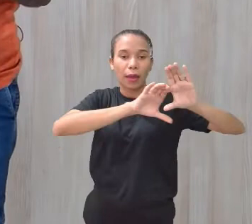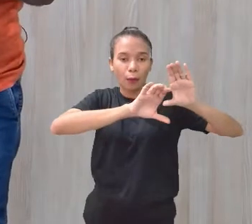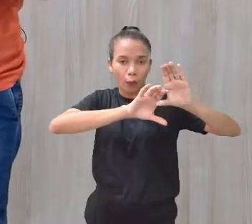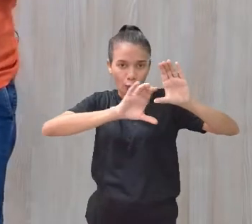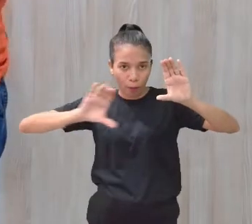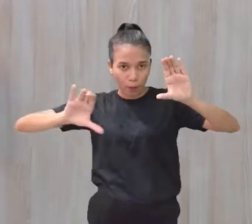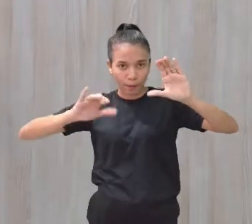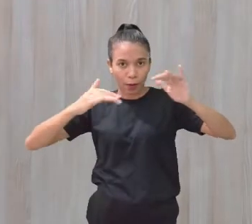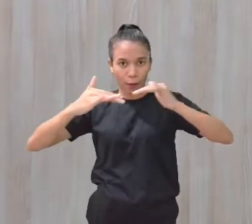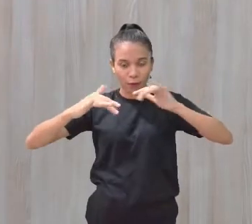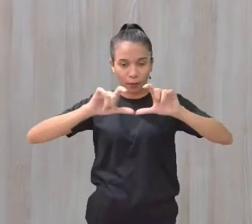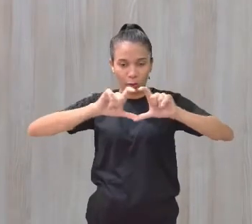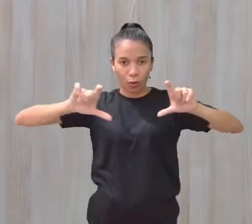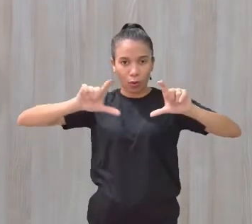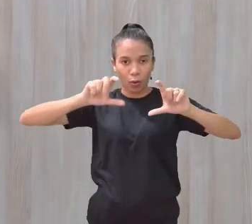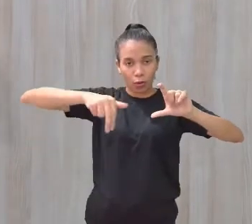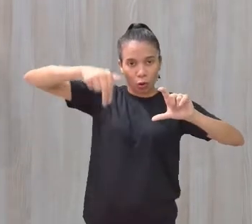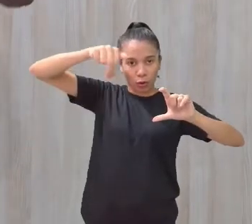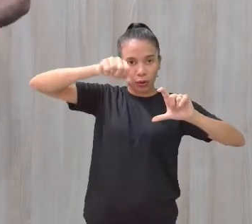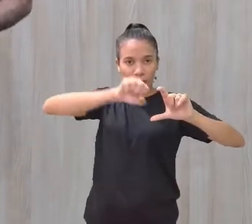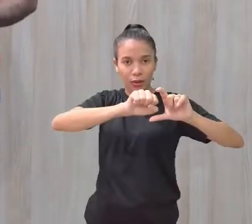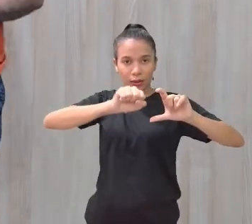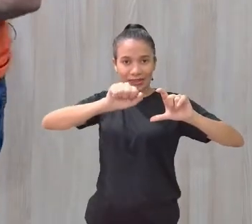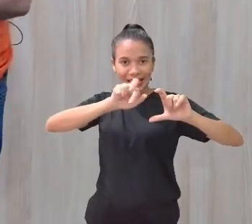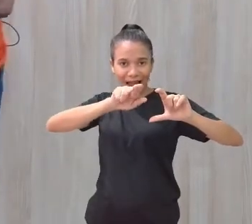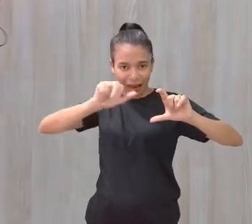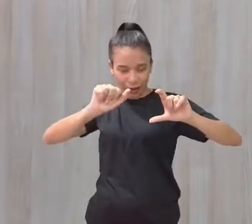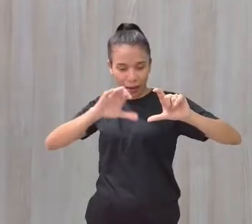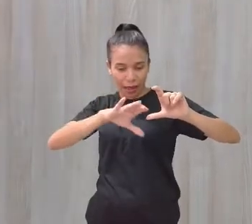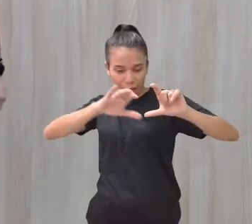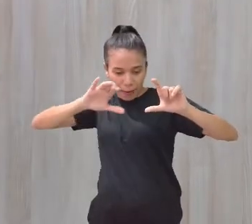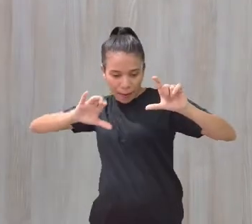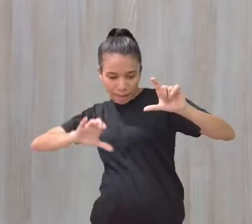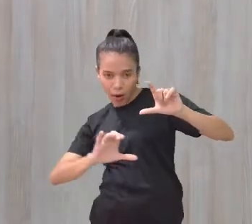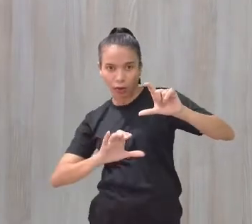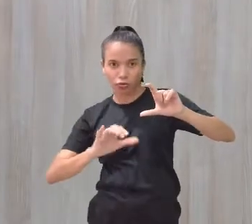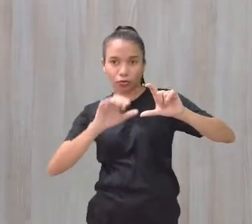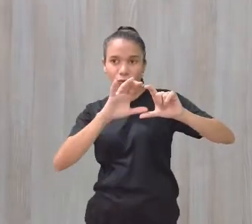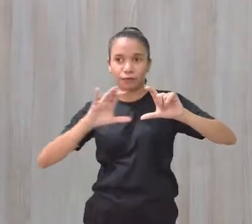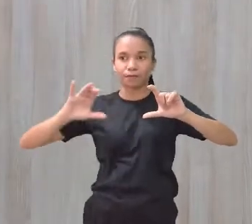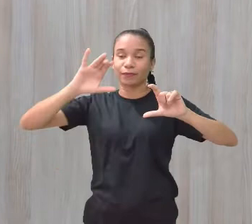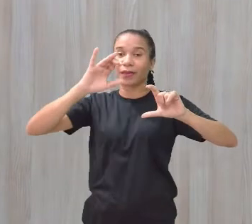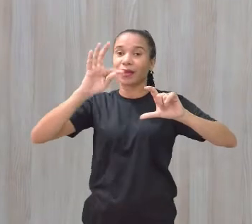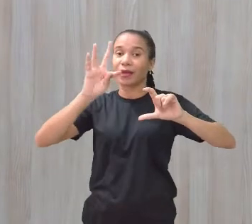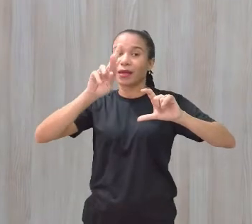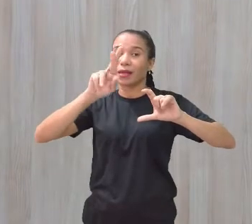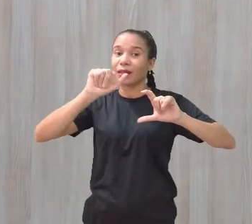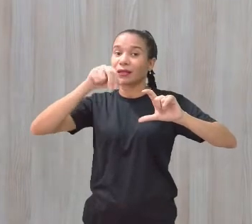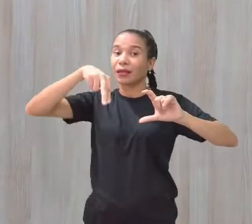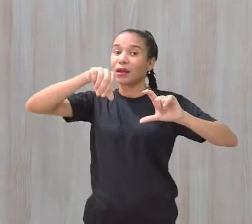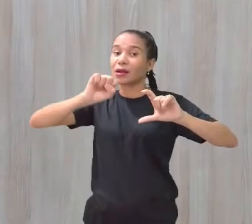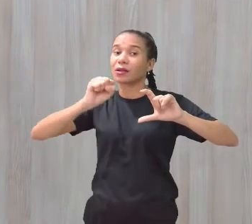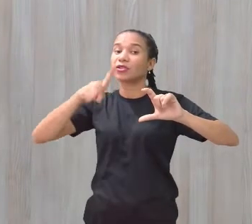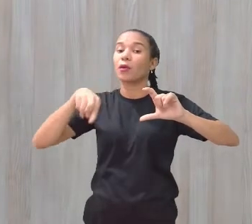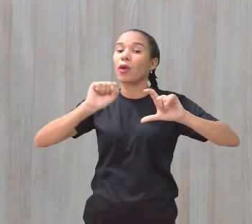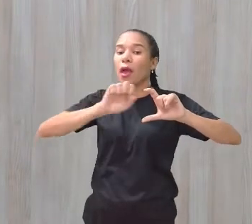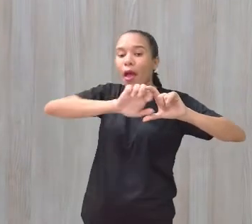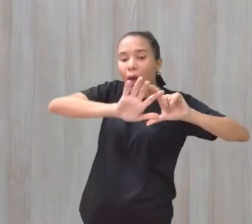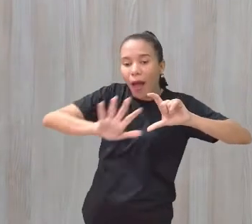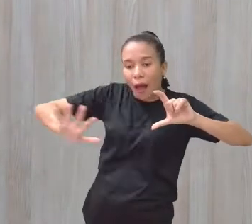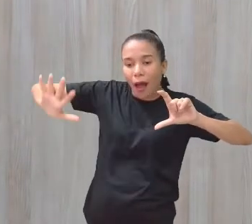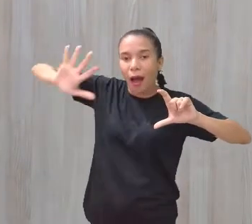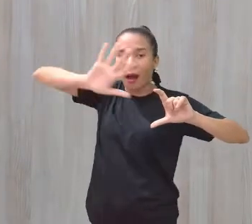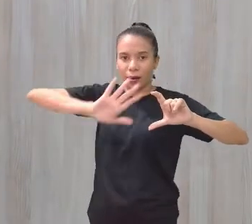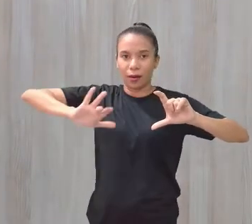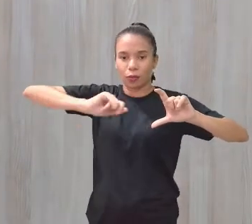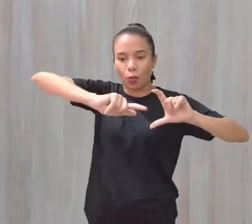transsaariana e a região subsaariana, ou seja, a transsaariana é toda essa região de extensão do deserto